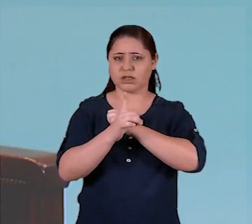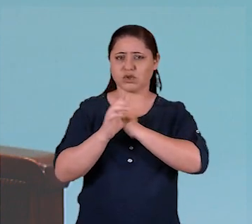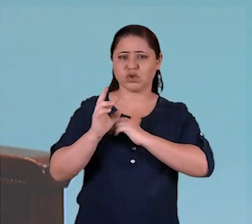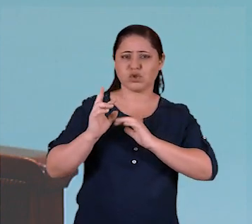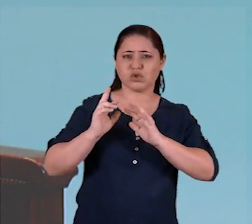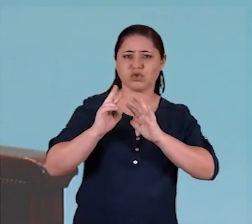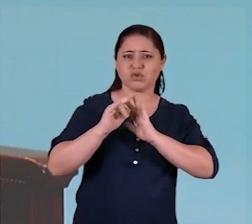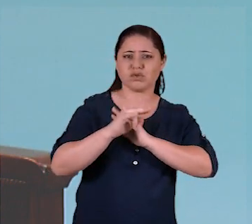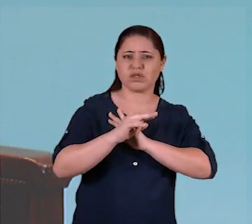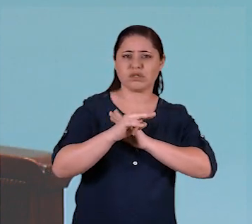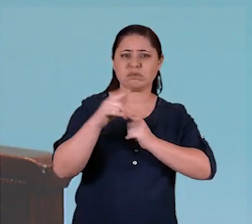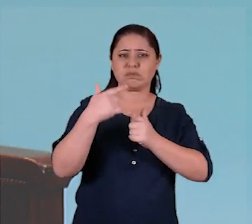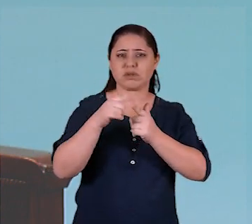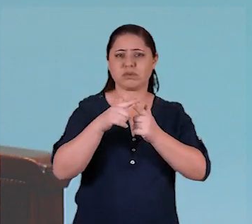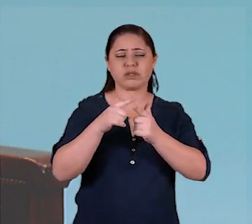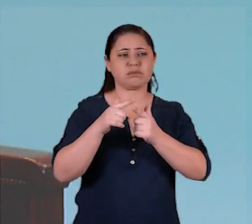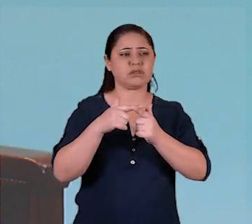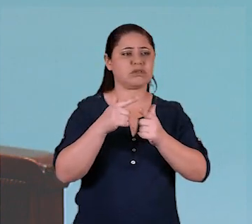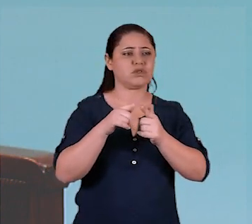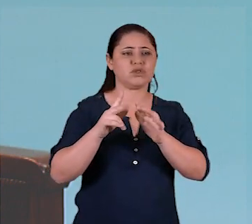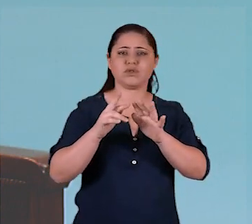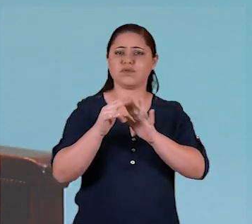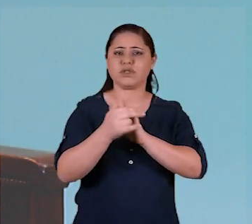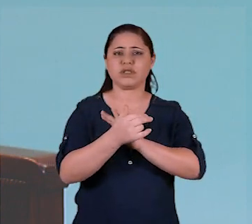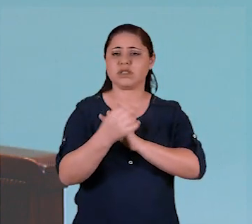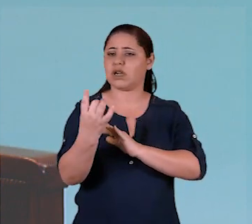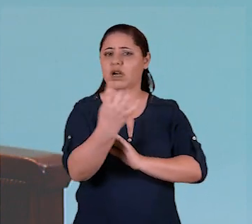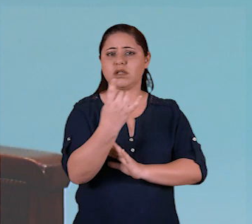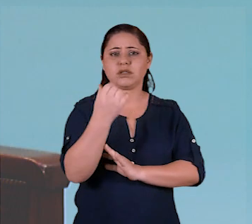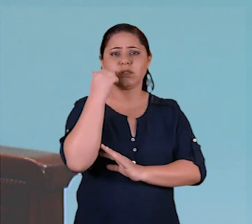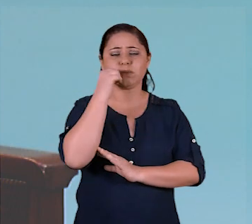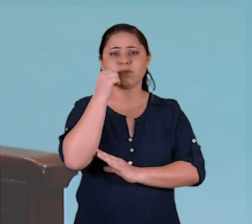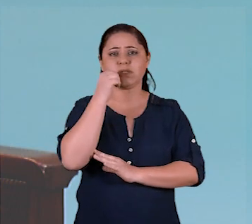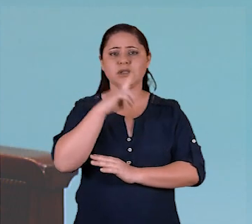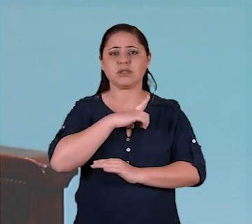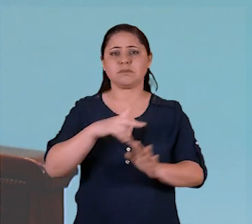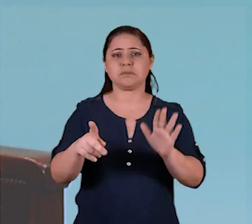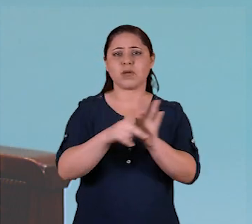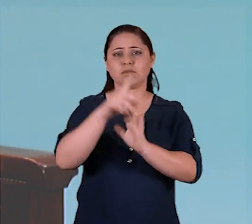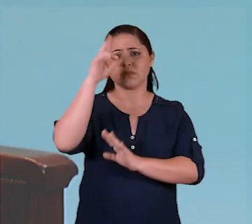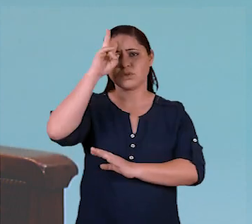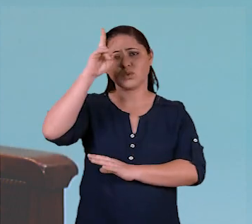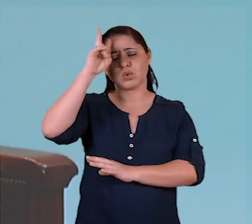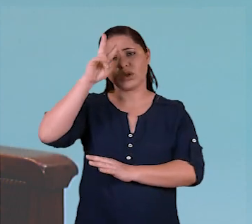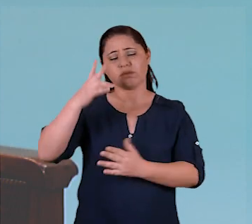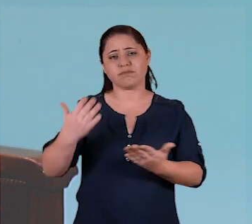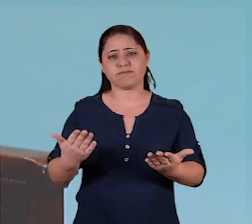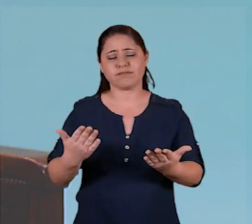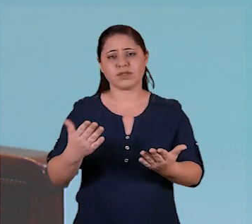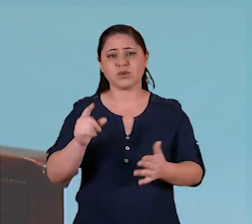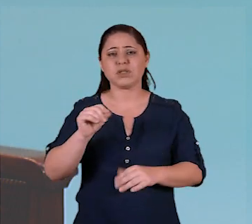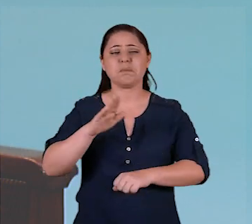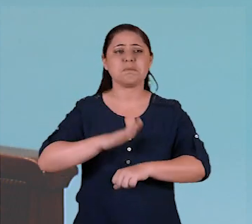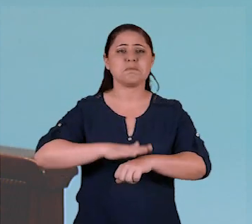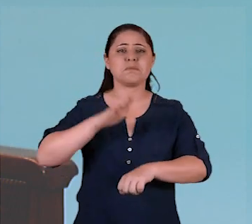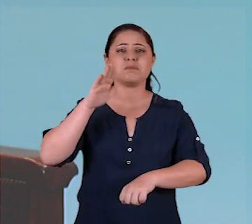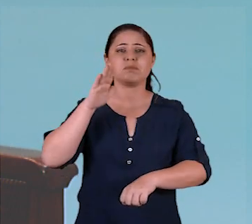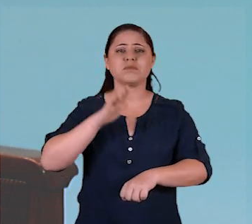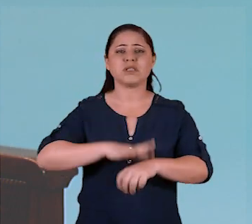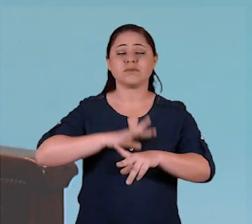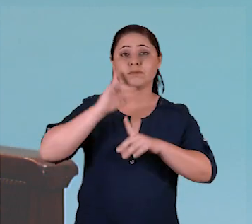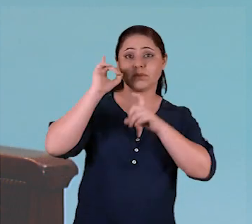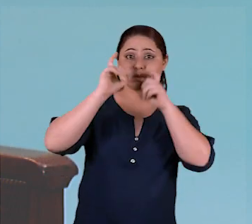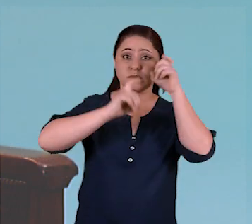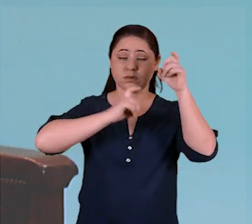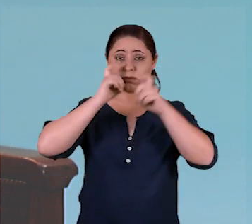muito complexas, são problemas diferentes, cada mulher tem a sua história. E o que mais, assim,